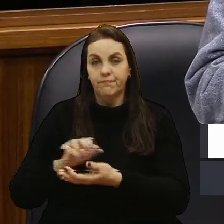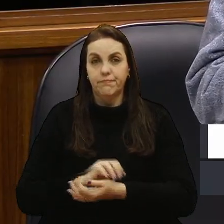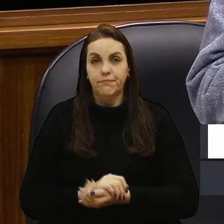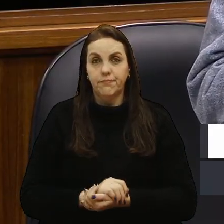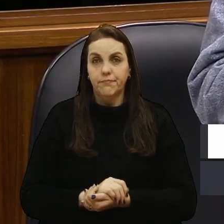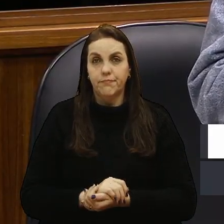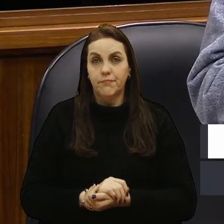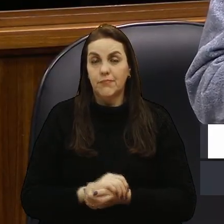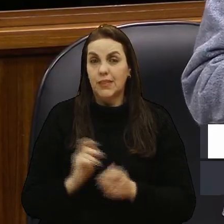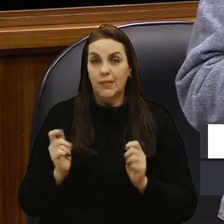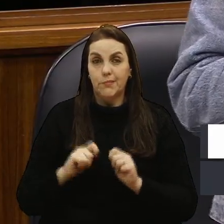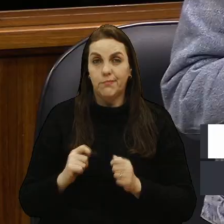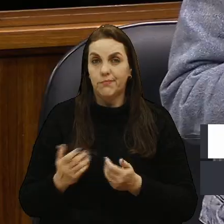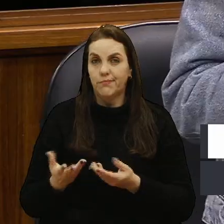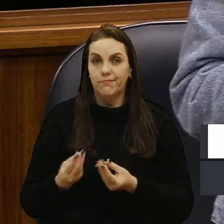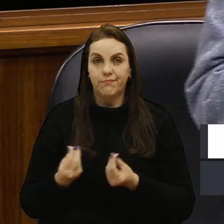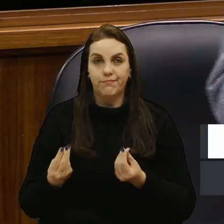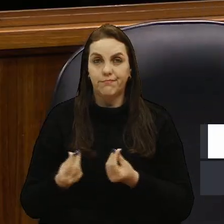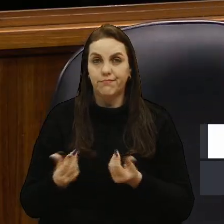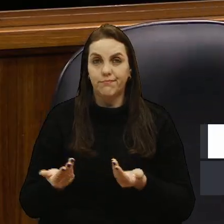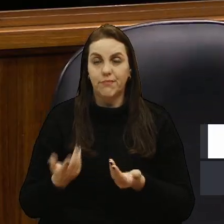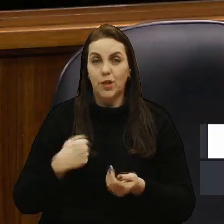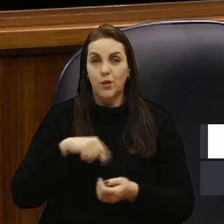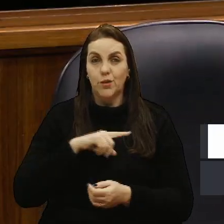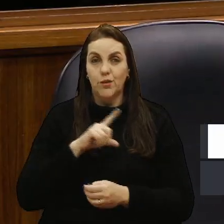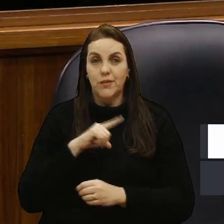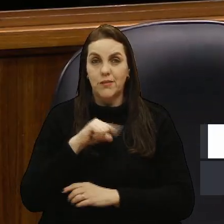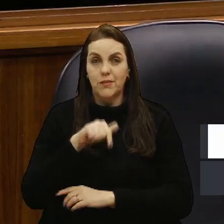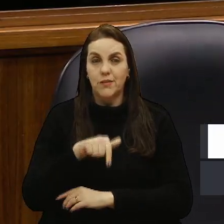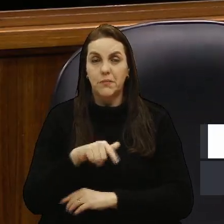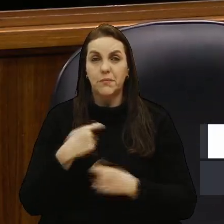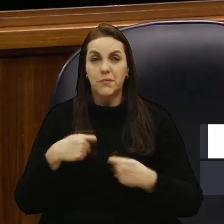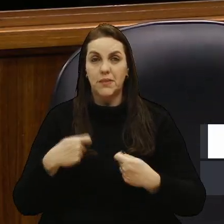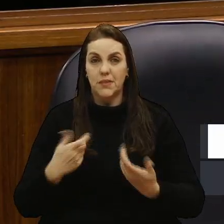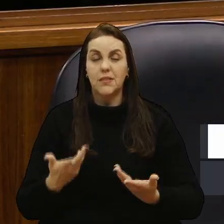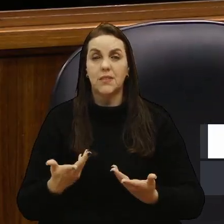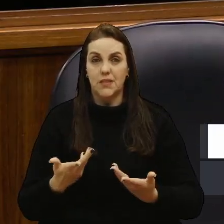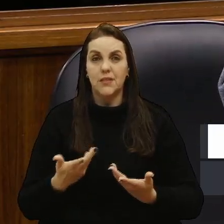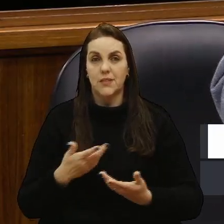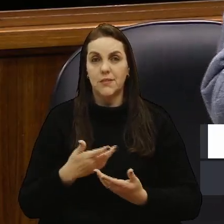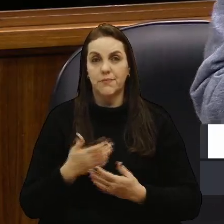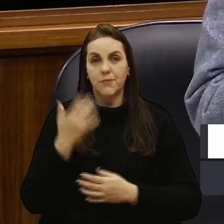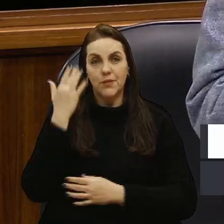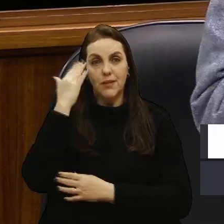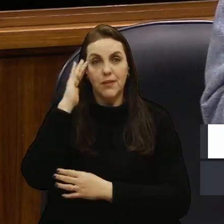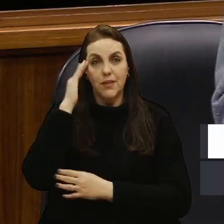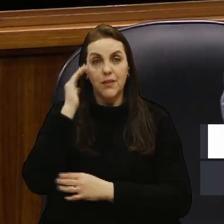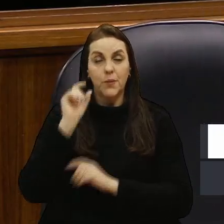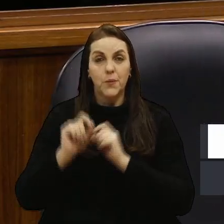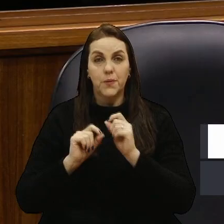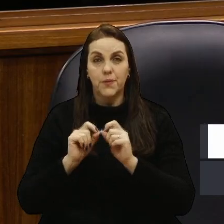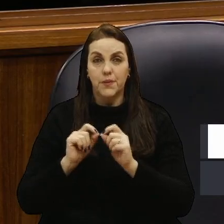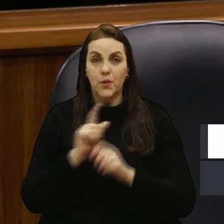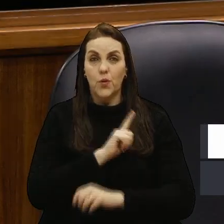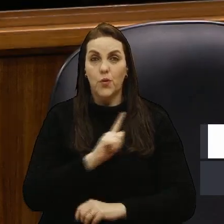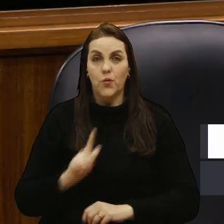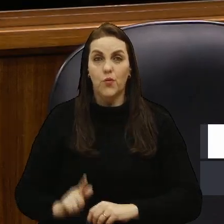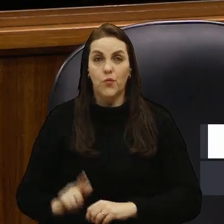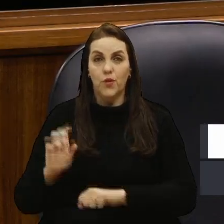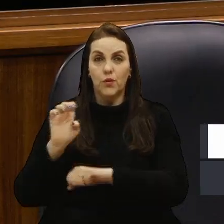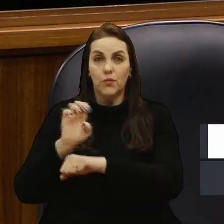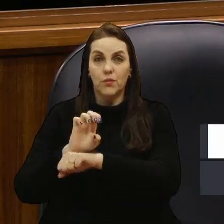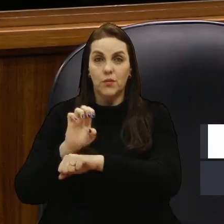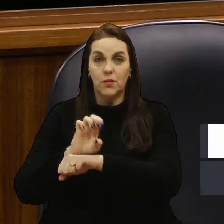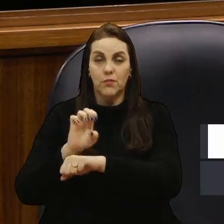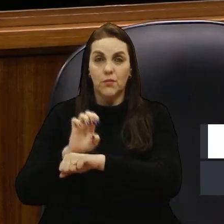as condições que a gente tem, precisa ser levado em consideração que nós temos um governo do Estado